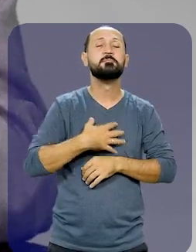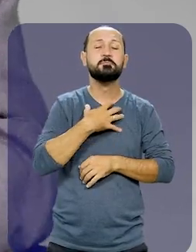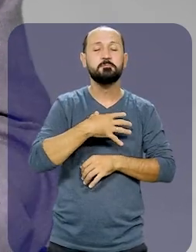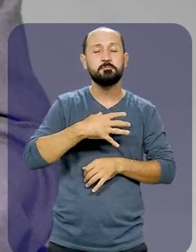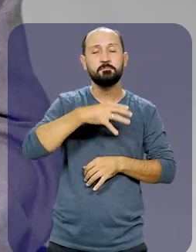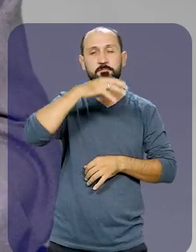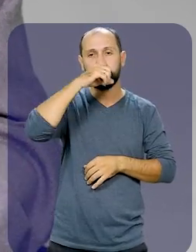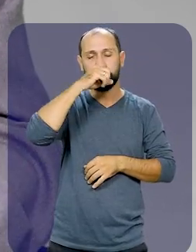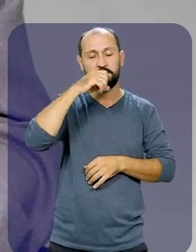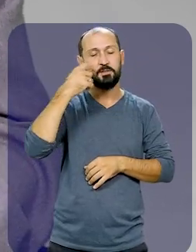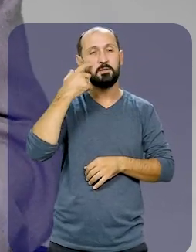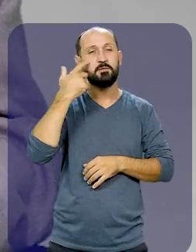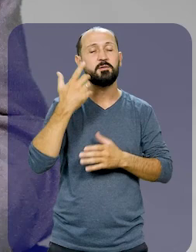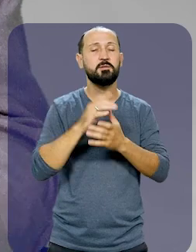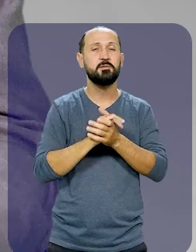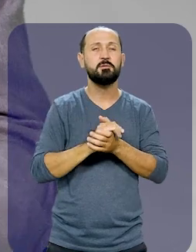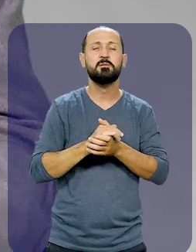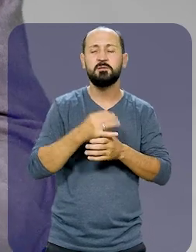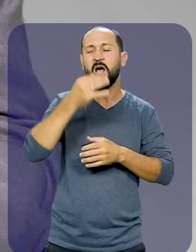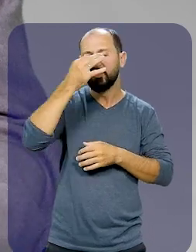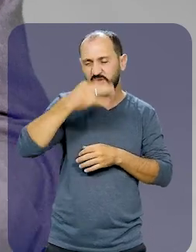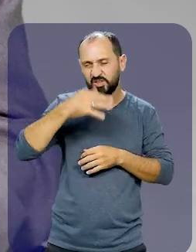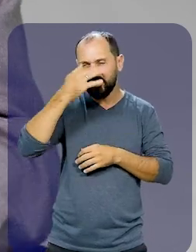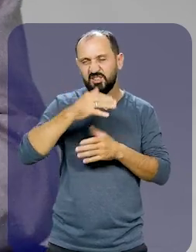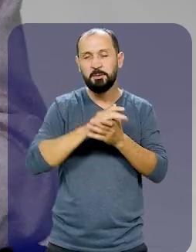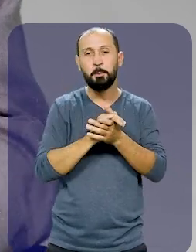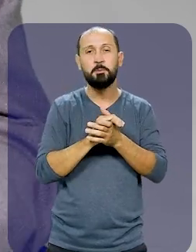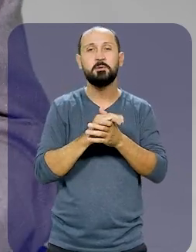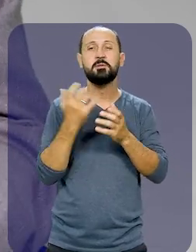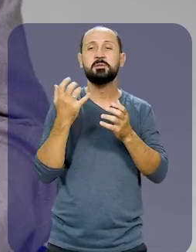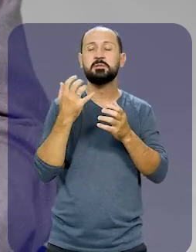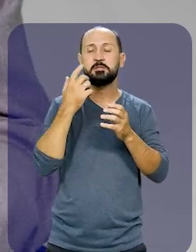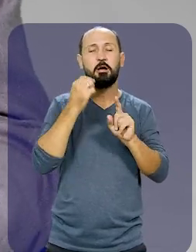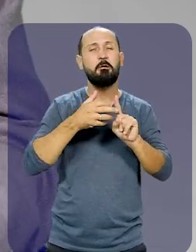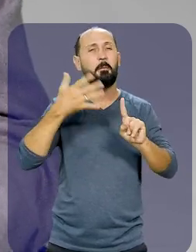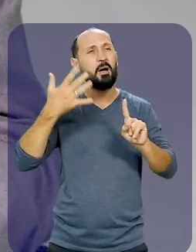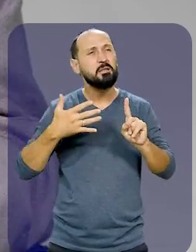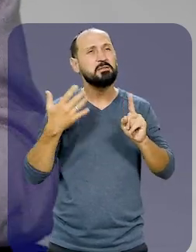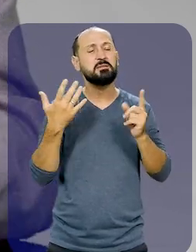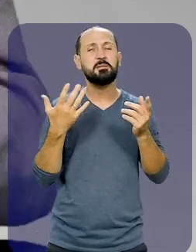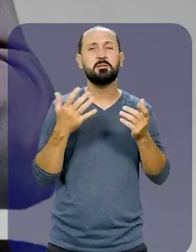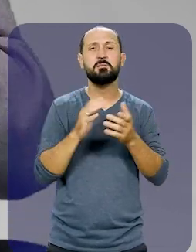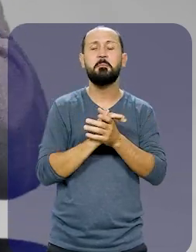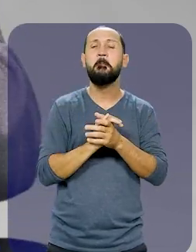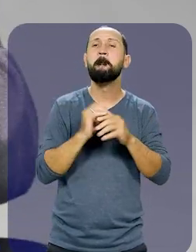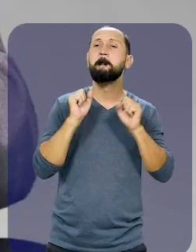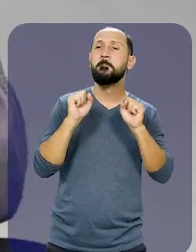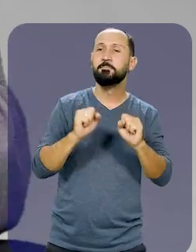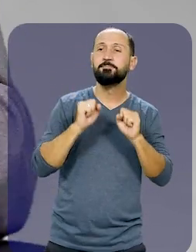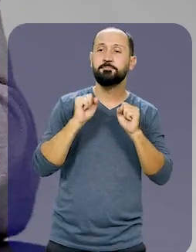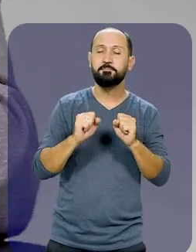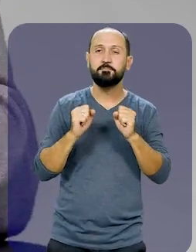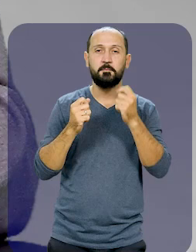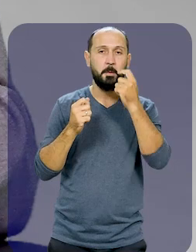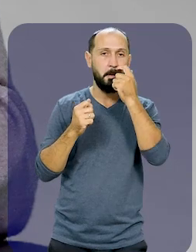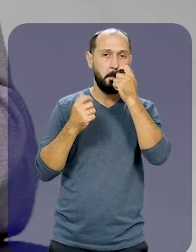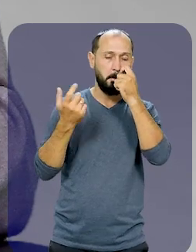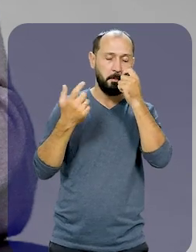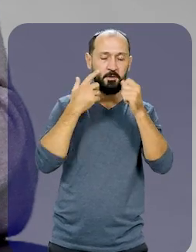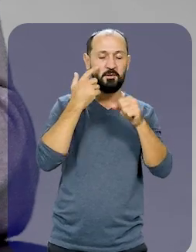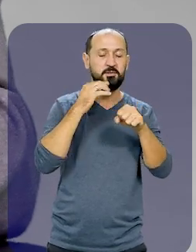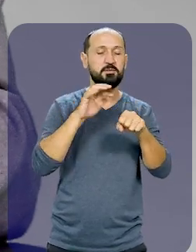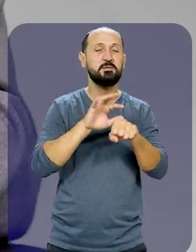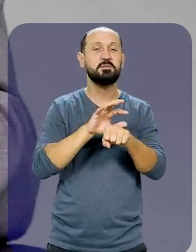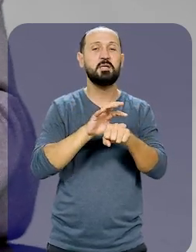desconforto respiratório. Então você está resfriado, está com uma síndrome respiratória, pode ser da Covid,